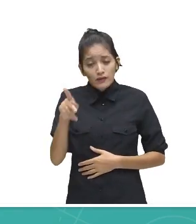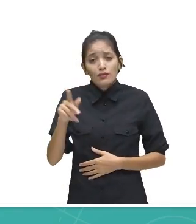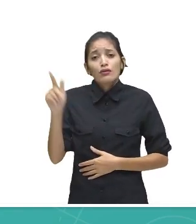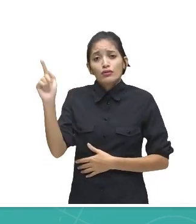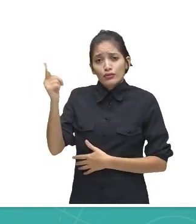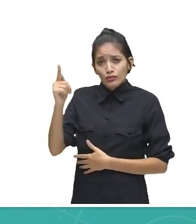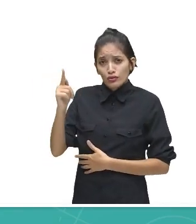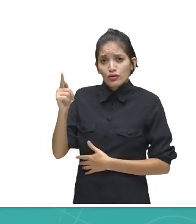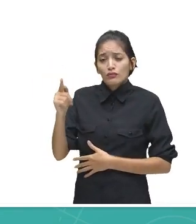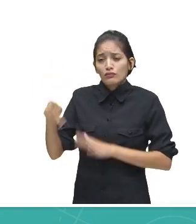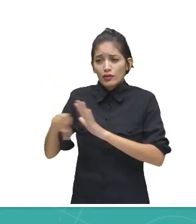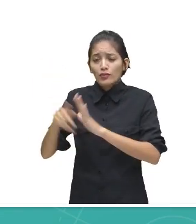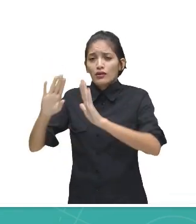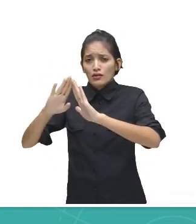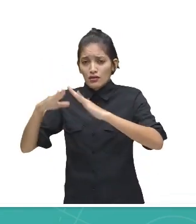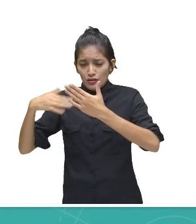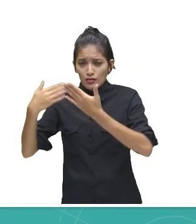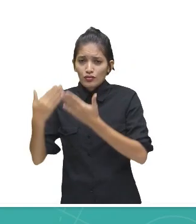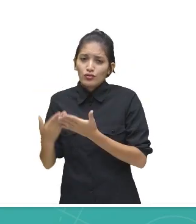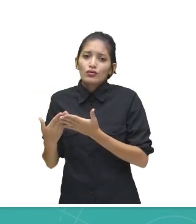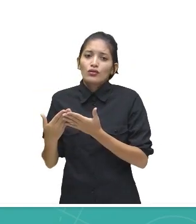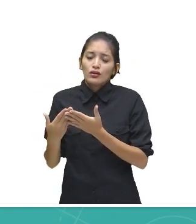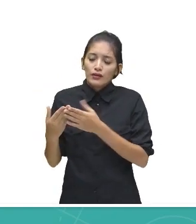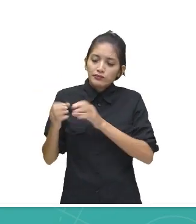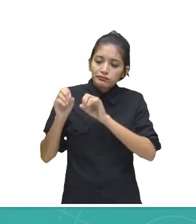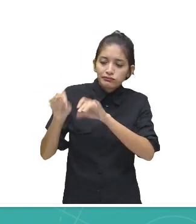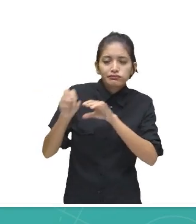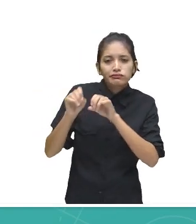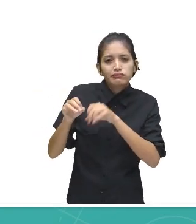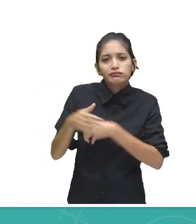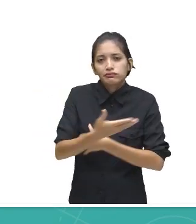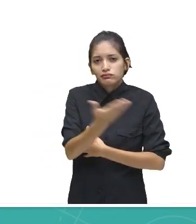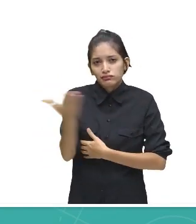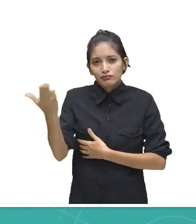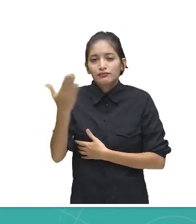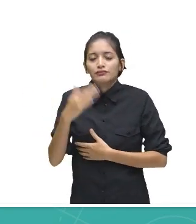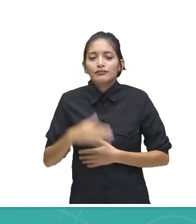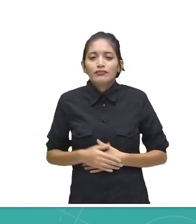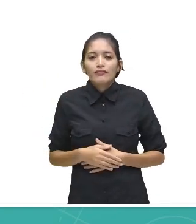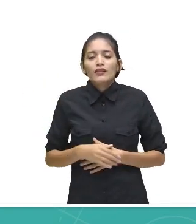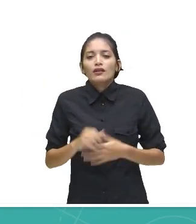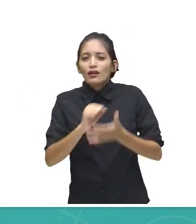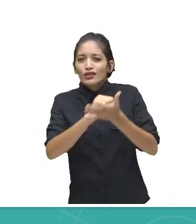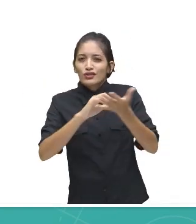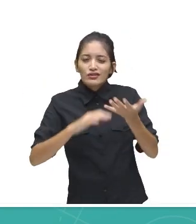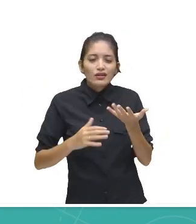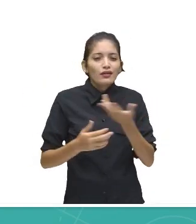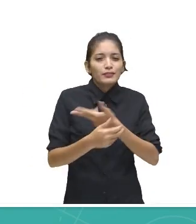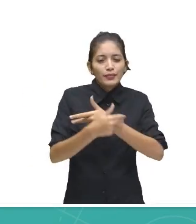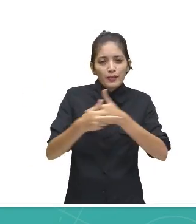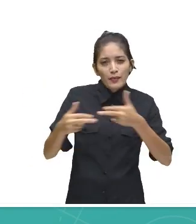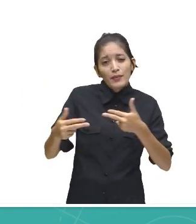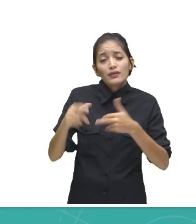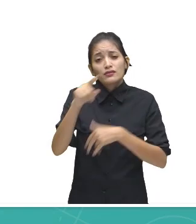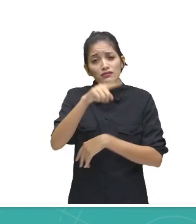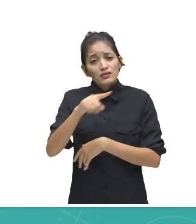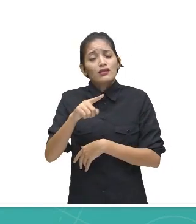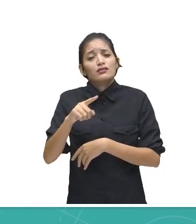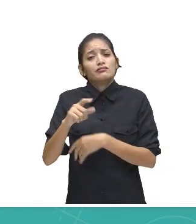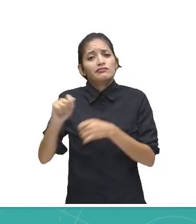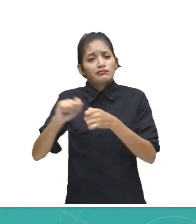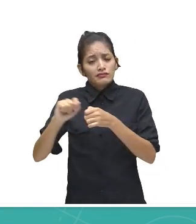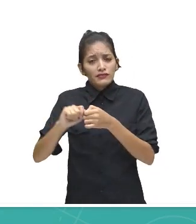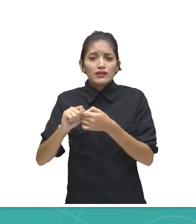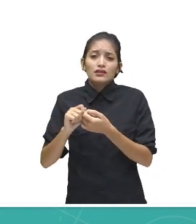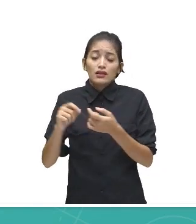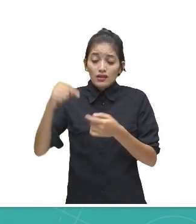de vocês, das escolas de vocês aí, vão trazer para vocês aí, tá bom? Com relação às atividades aí, é que vocês vão fazer além do que